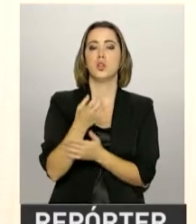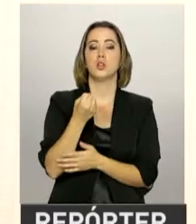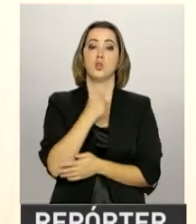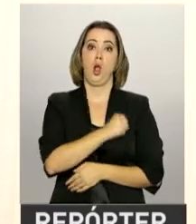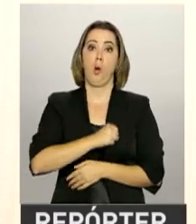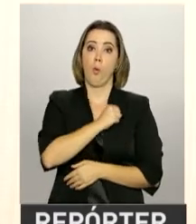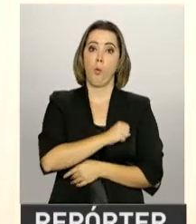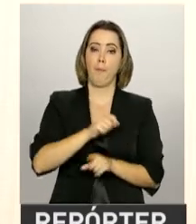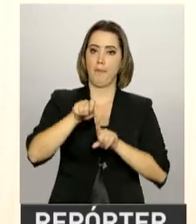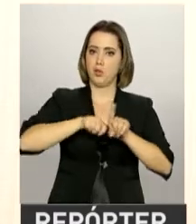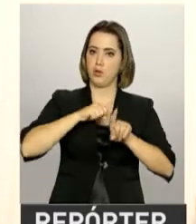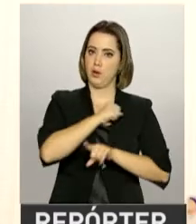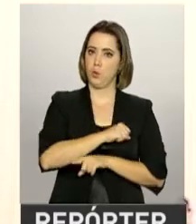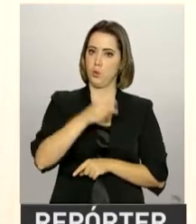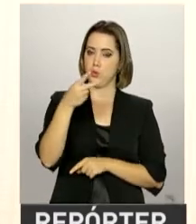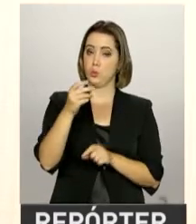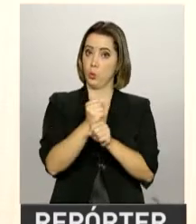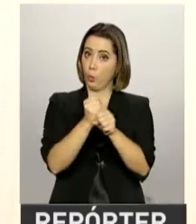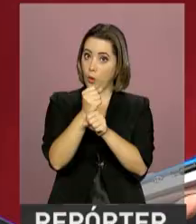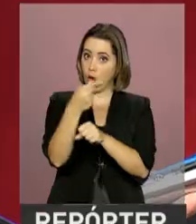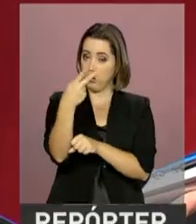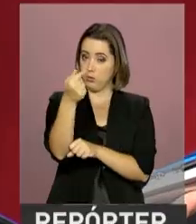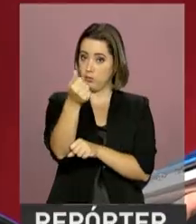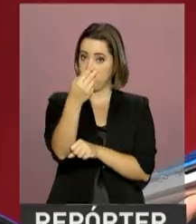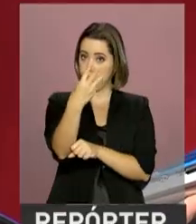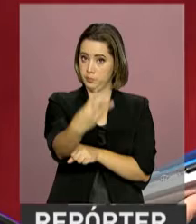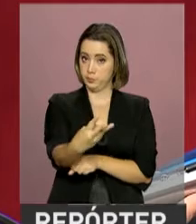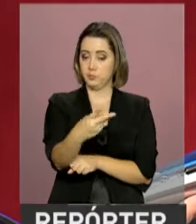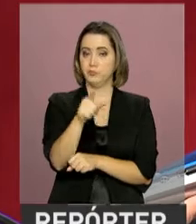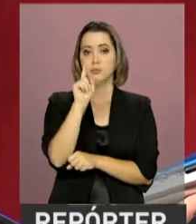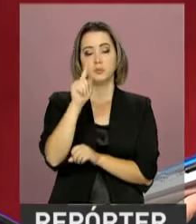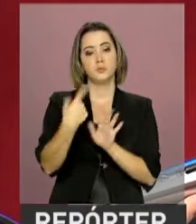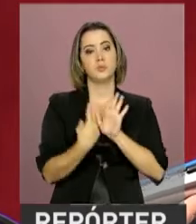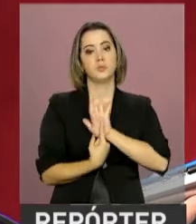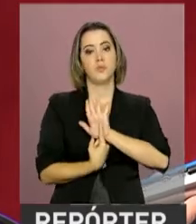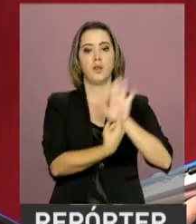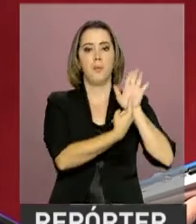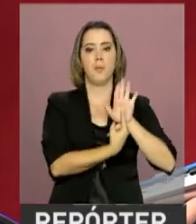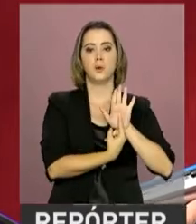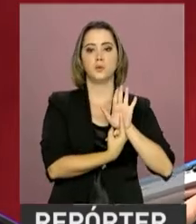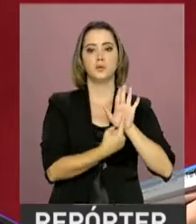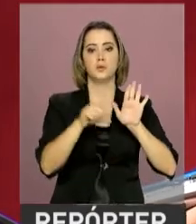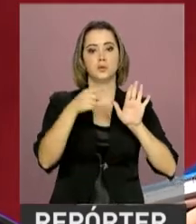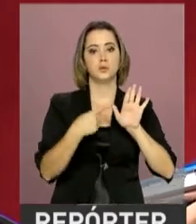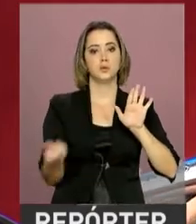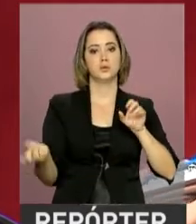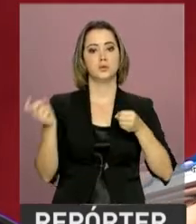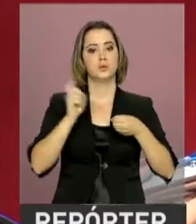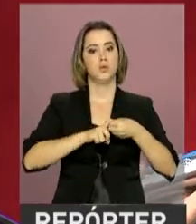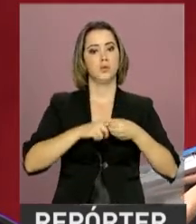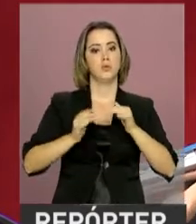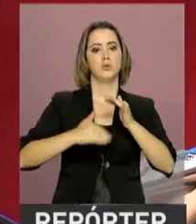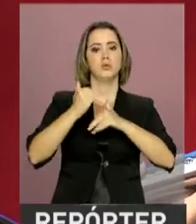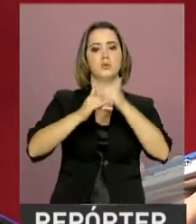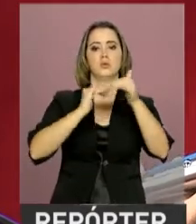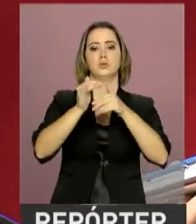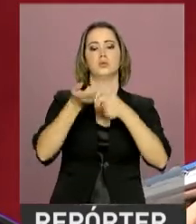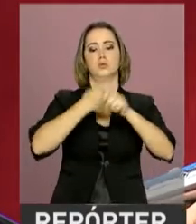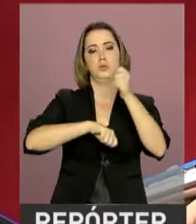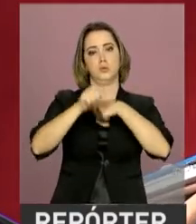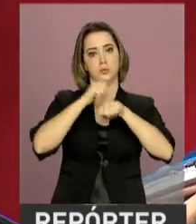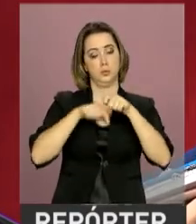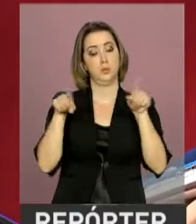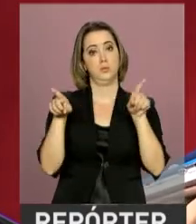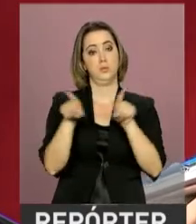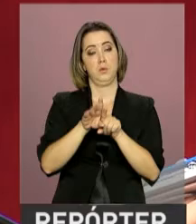um sinal de que a crise econômica está passando. É um indício muito forte de reaquecimento da economia brasileira,